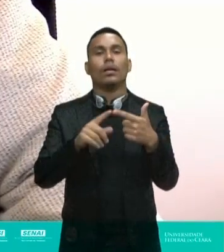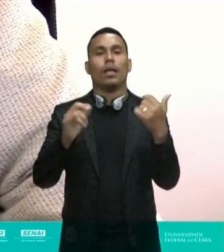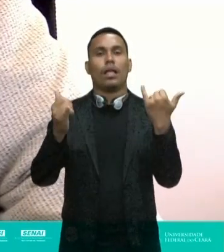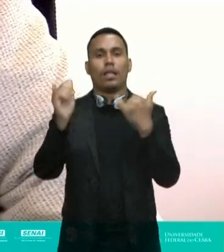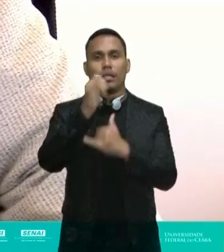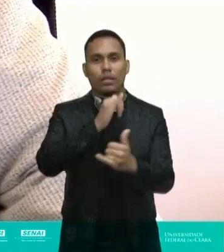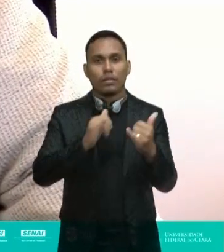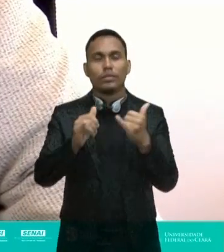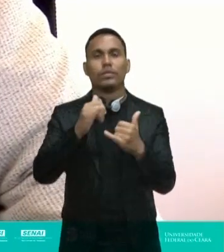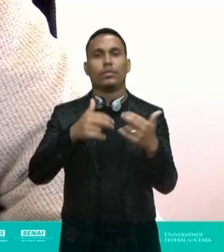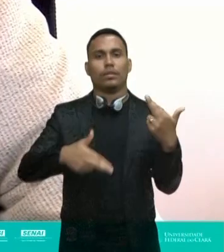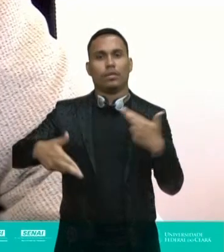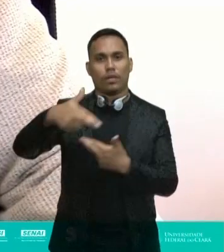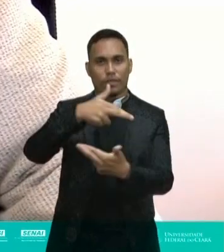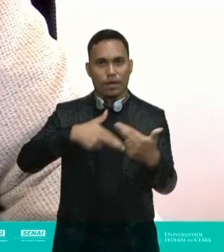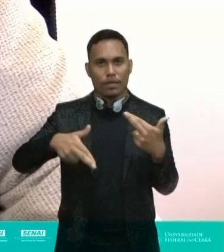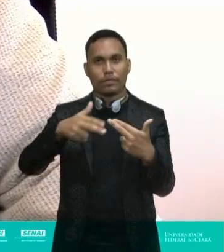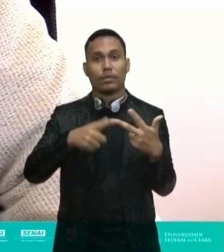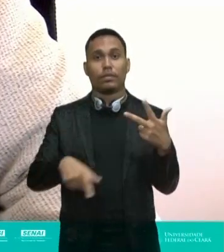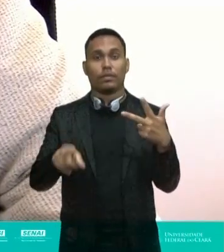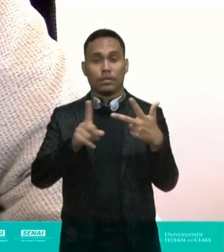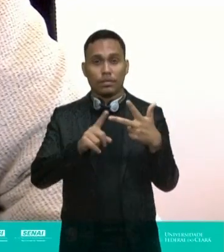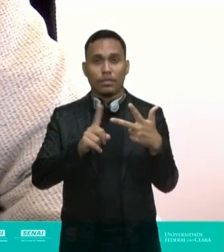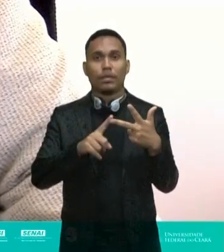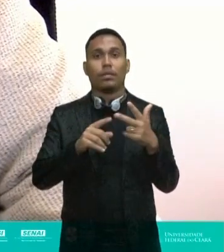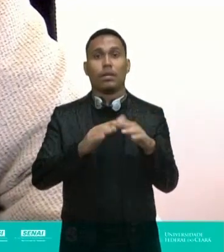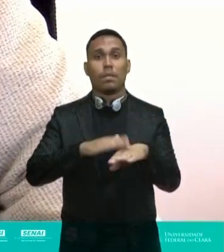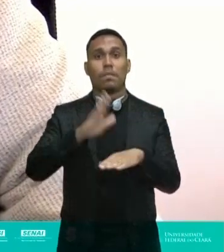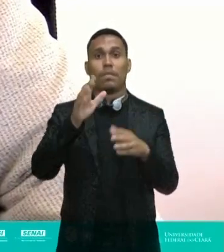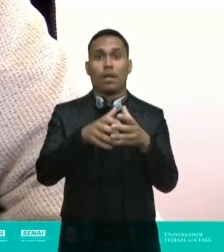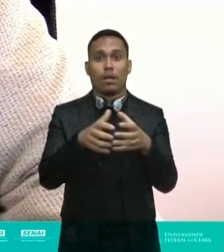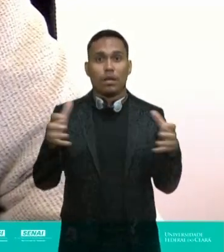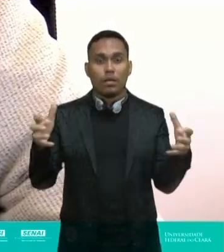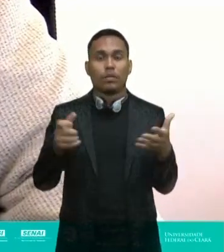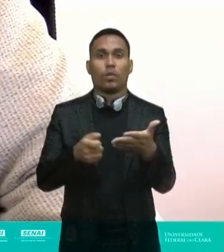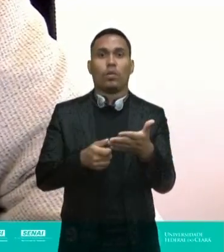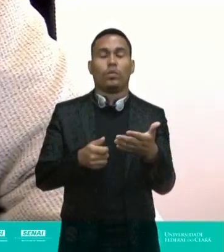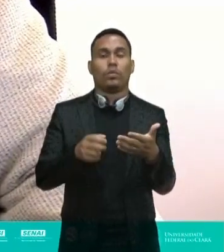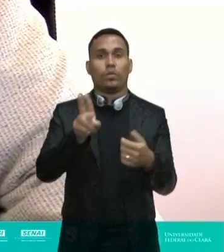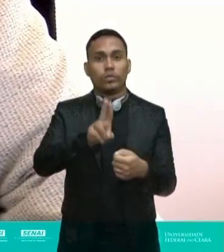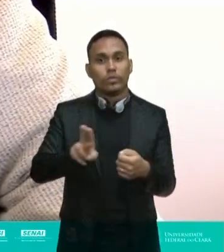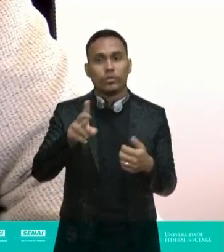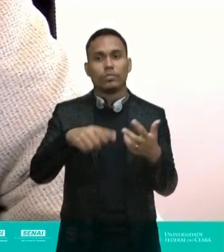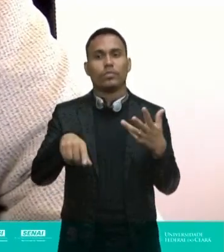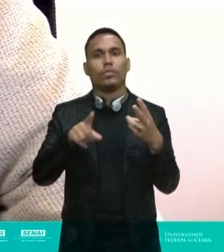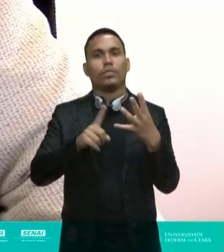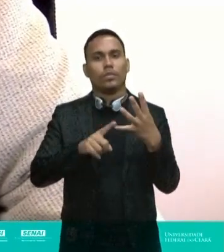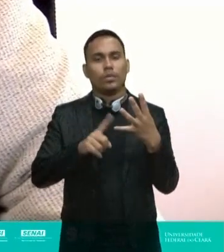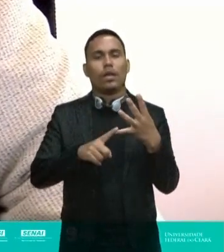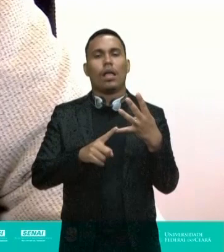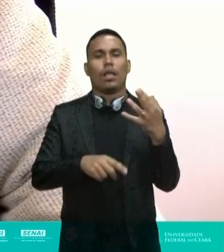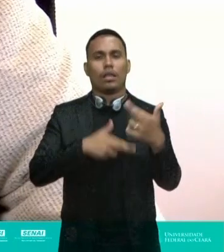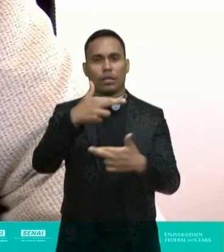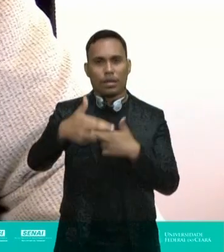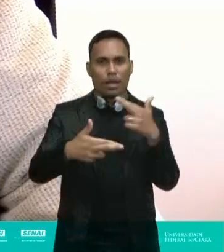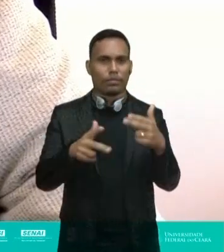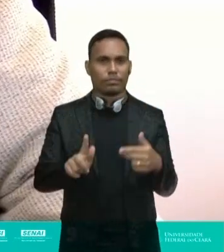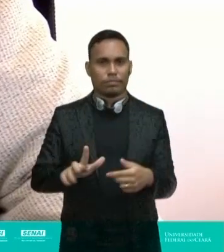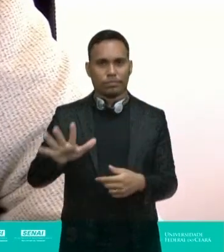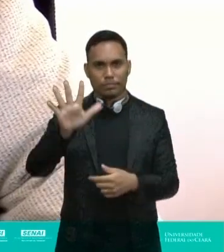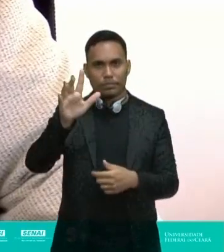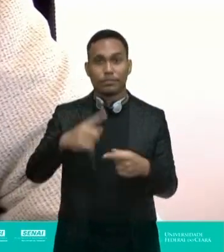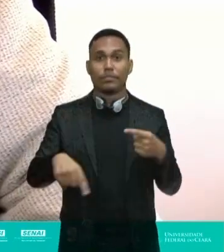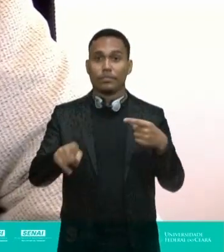exclusivamente renováveis, o aumento da eletrificação dos consumos, a promoção dos gases renováveis, o reforço e a modernização